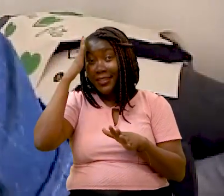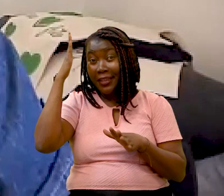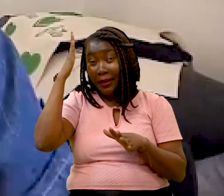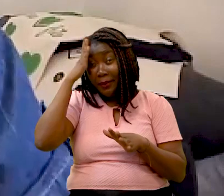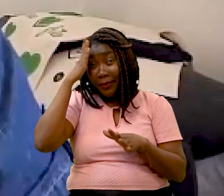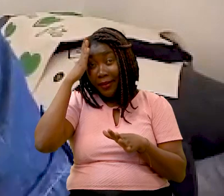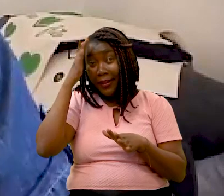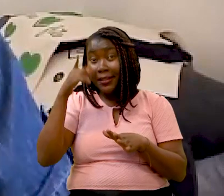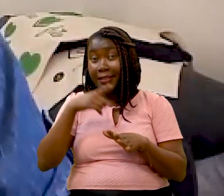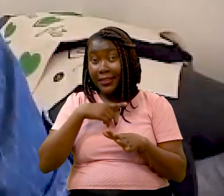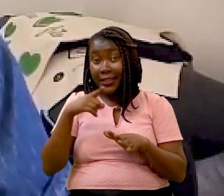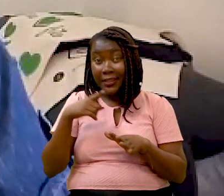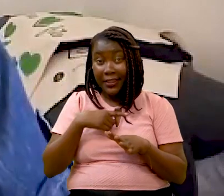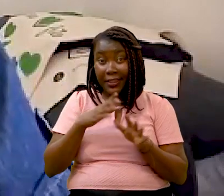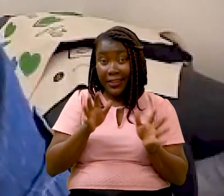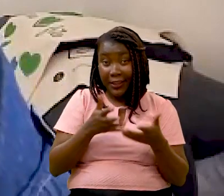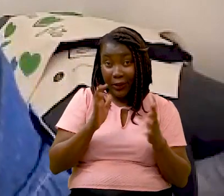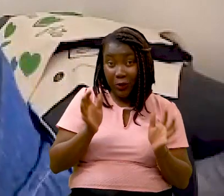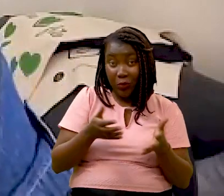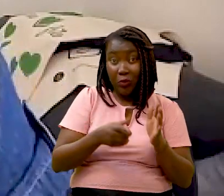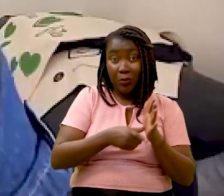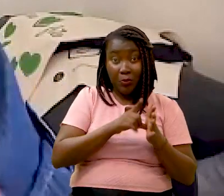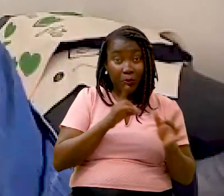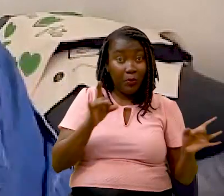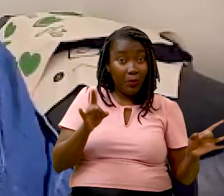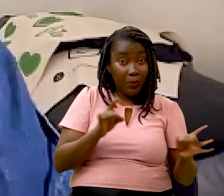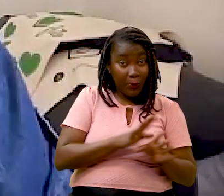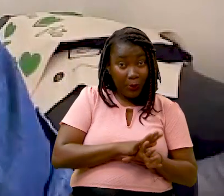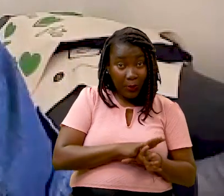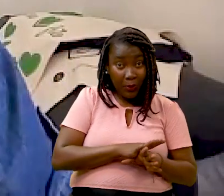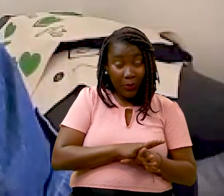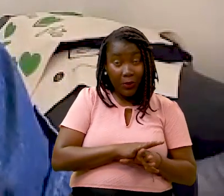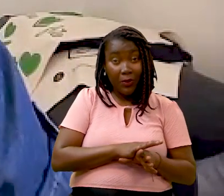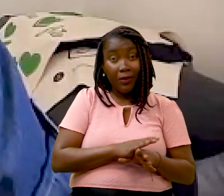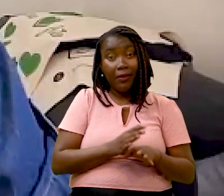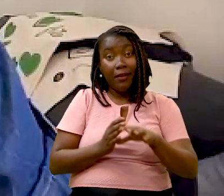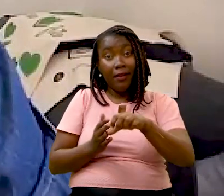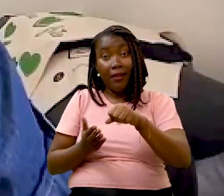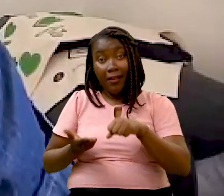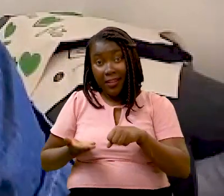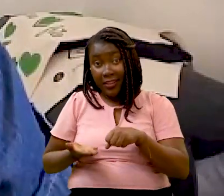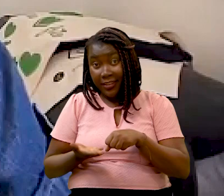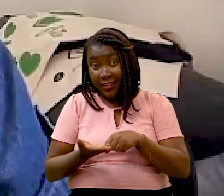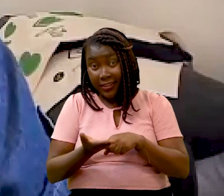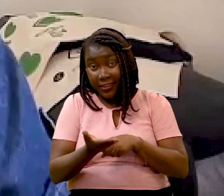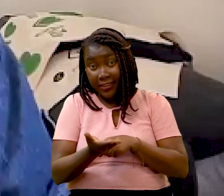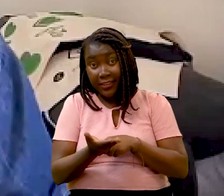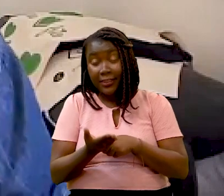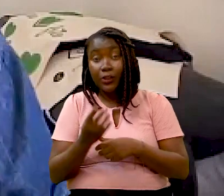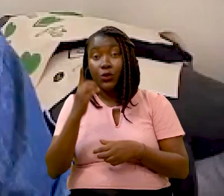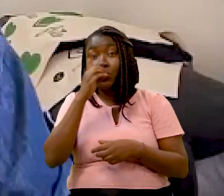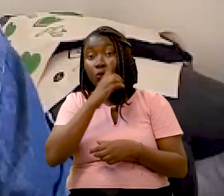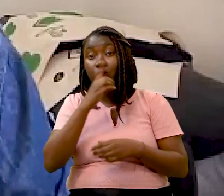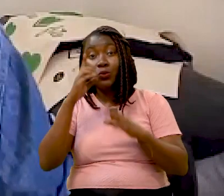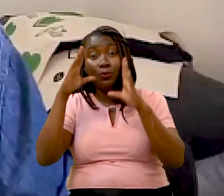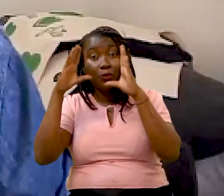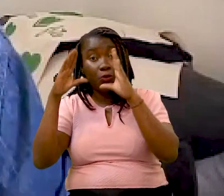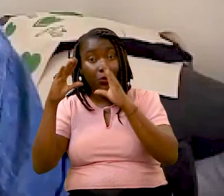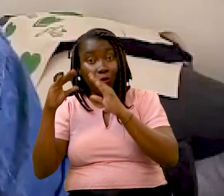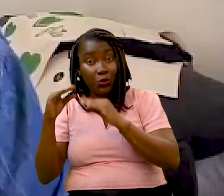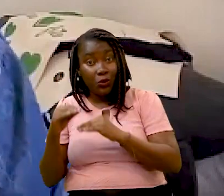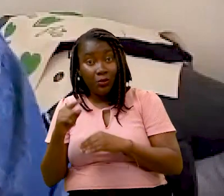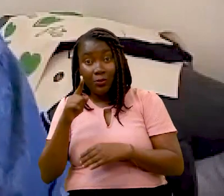tem legumes pré-prontos, né, essa assadeira de legumes no domingo à noite para que